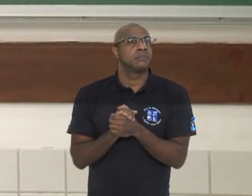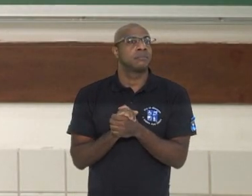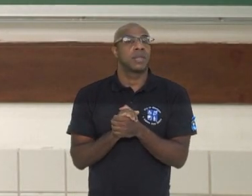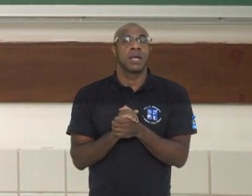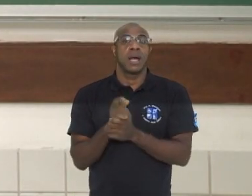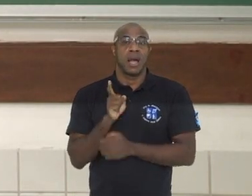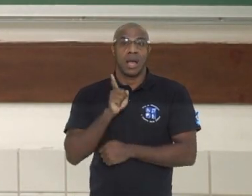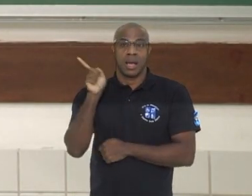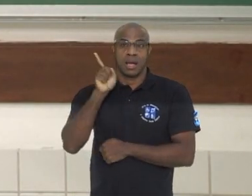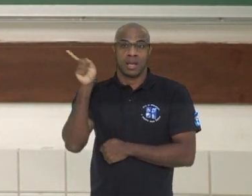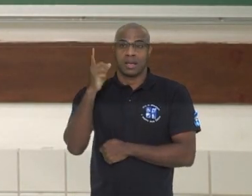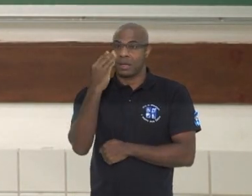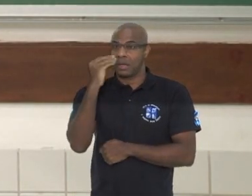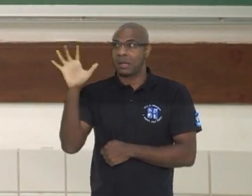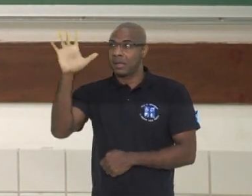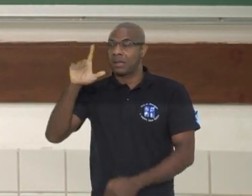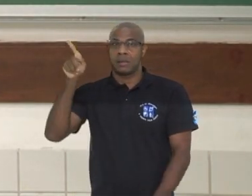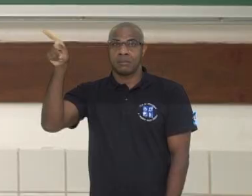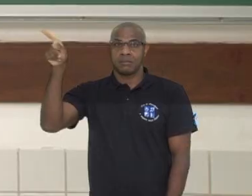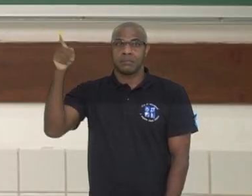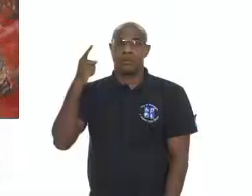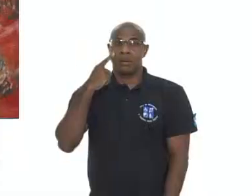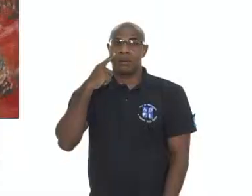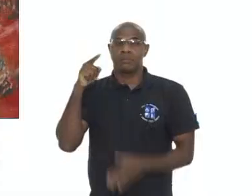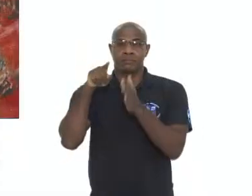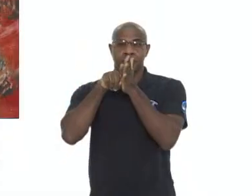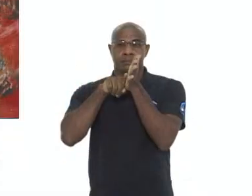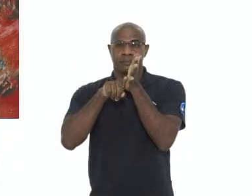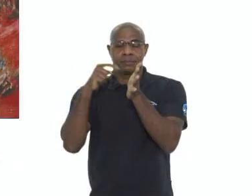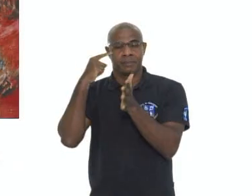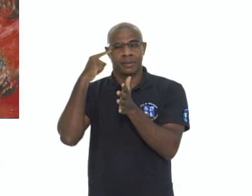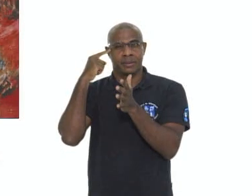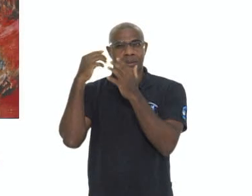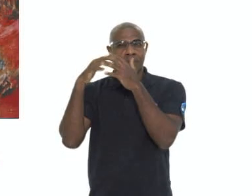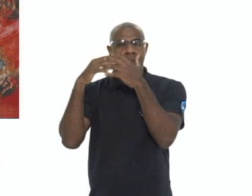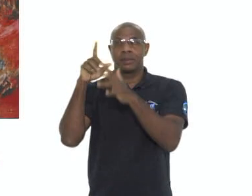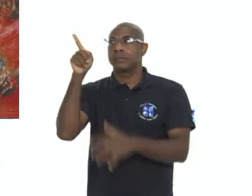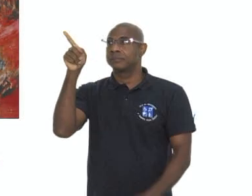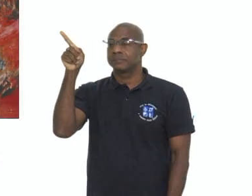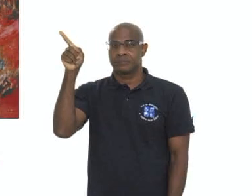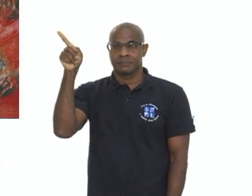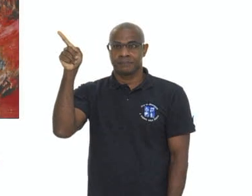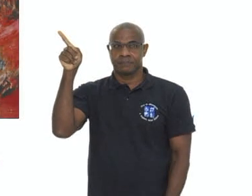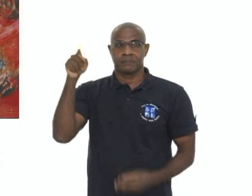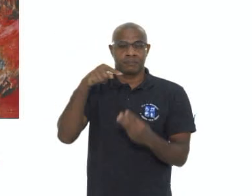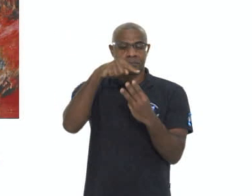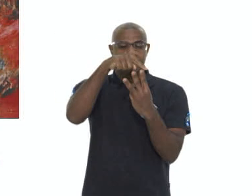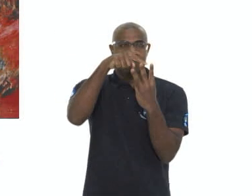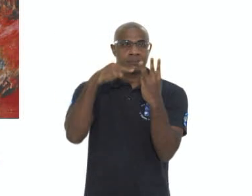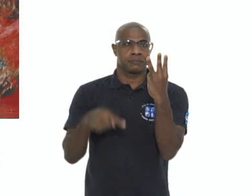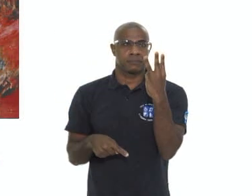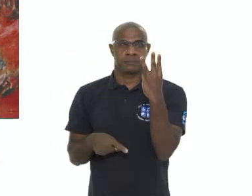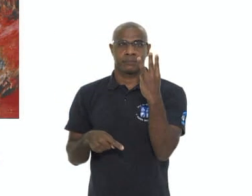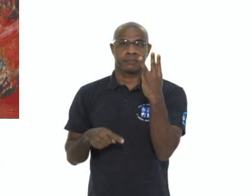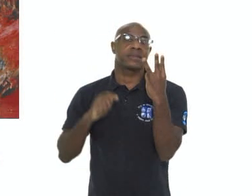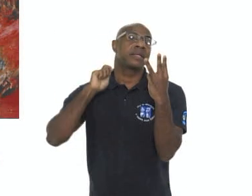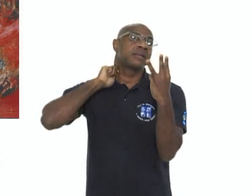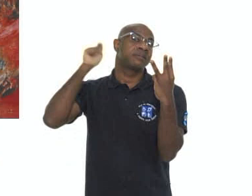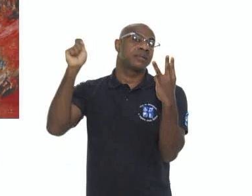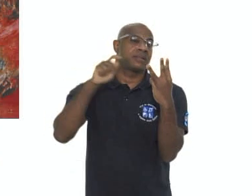Aqui, gente, eu quero analisar com calma aqui 3 representações de